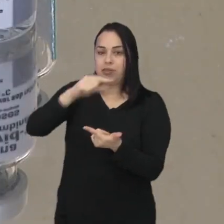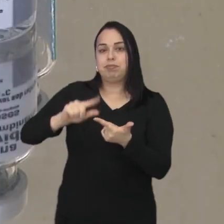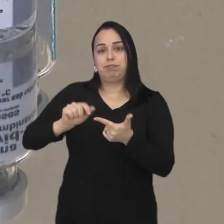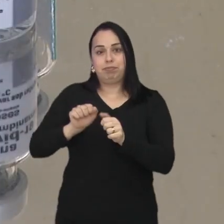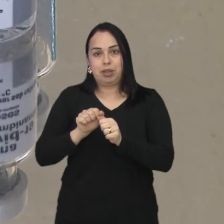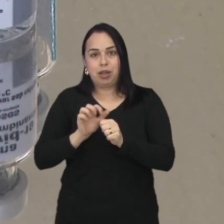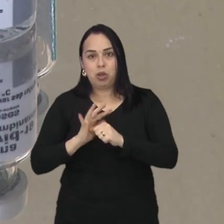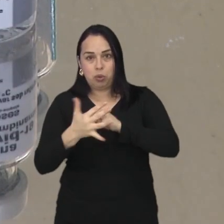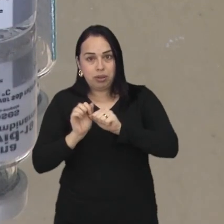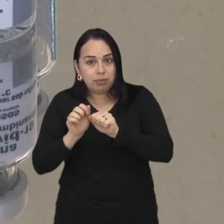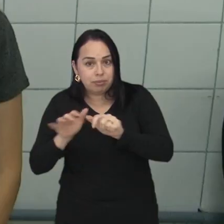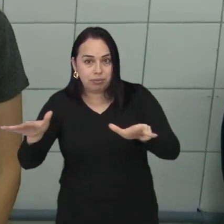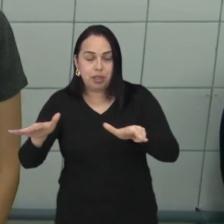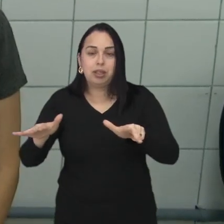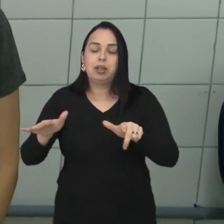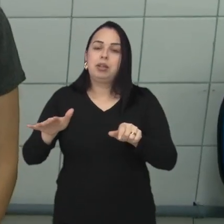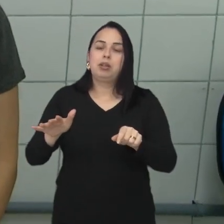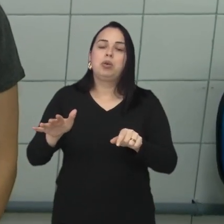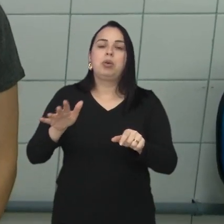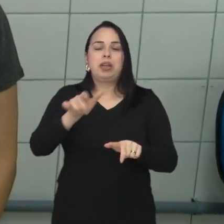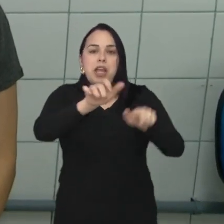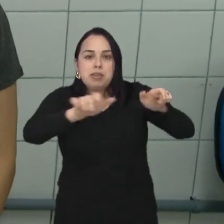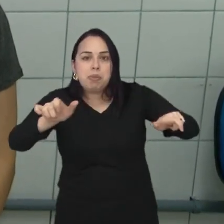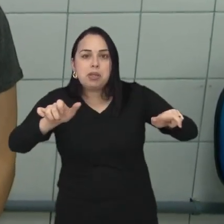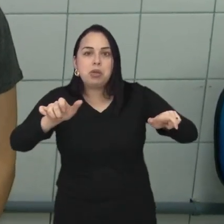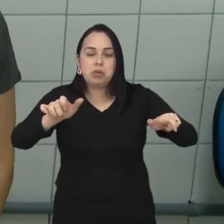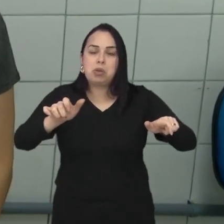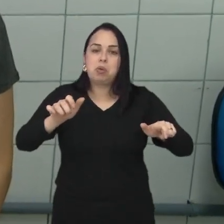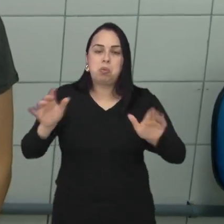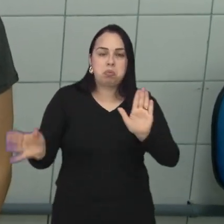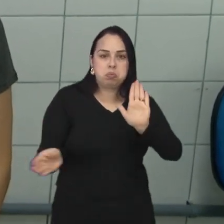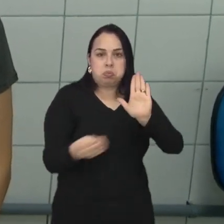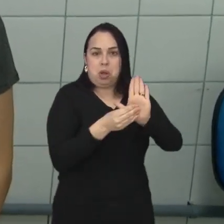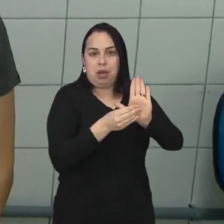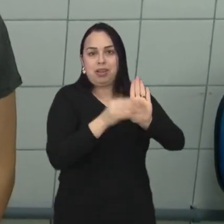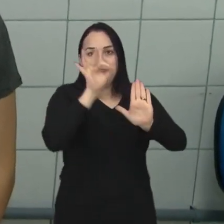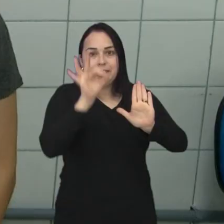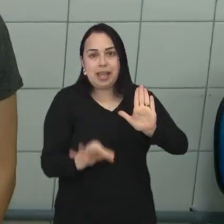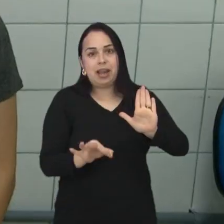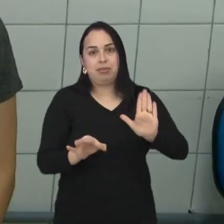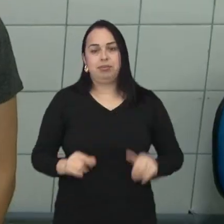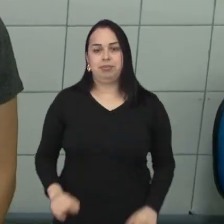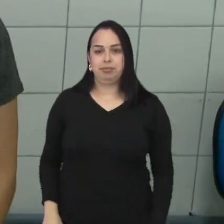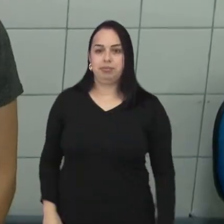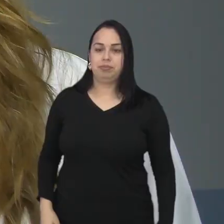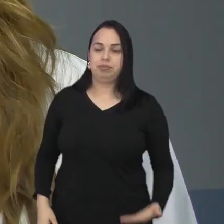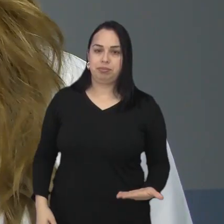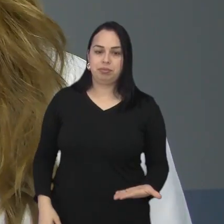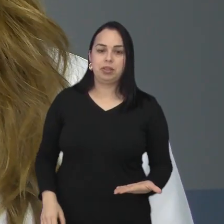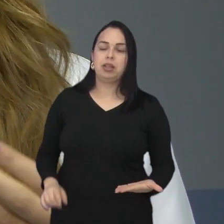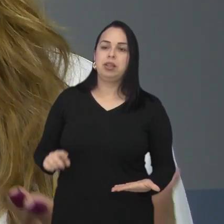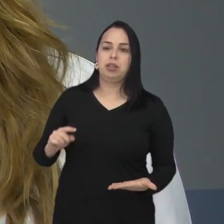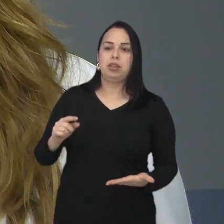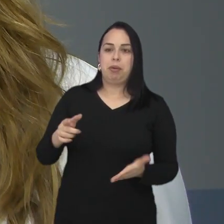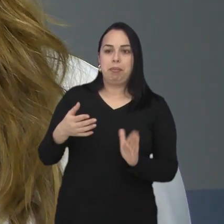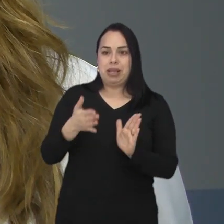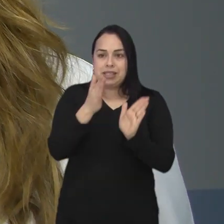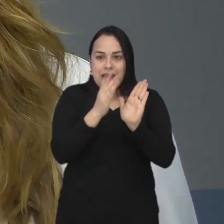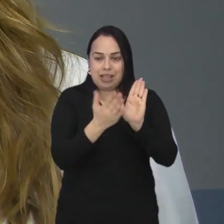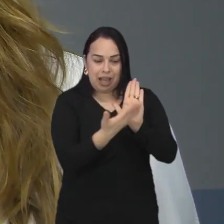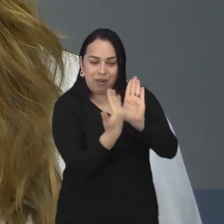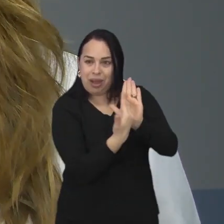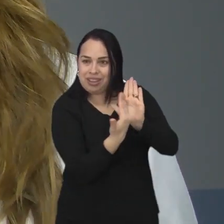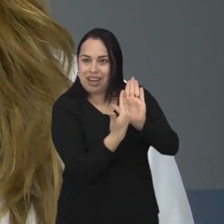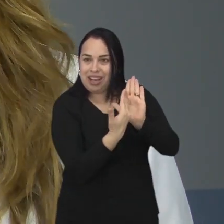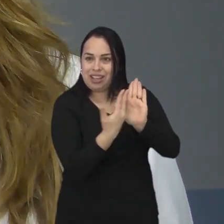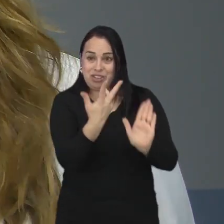o da Covid-19, como forma dos moradores atualizarem o calendário de vacinação. Então, a gente tem que ter a carteira de vacinação